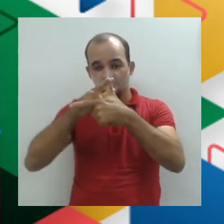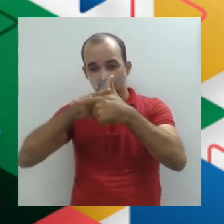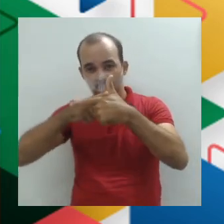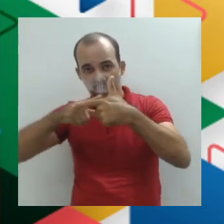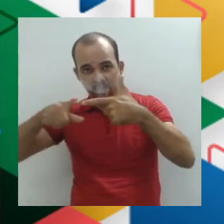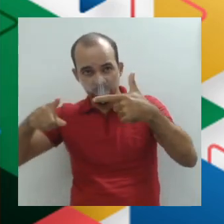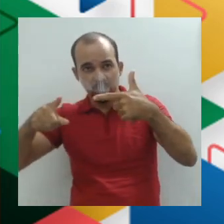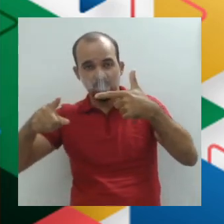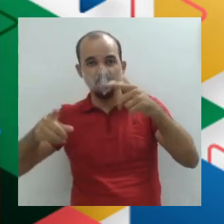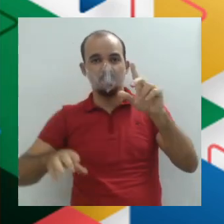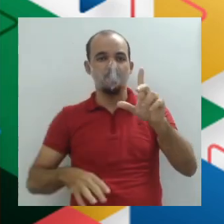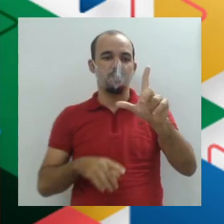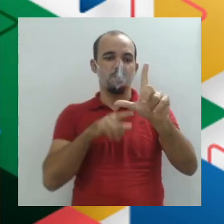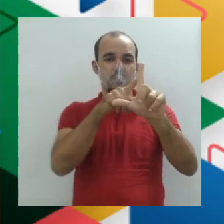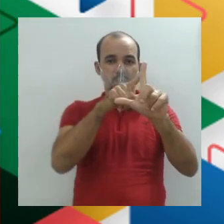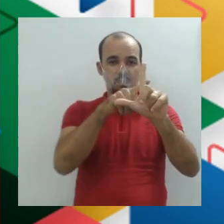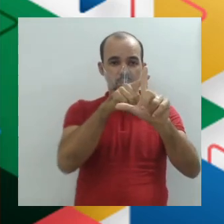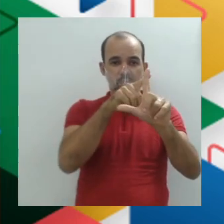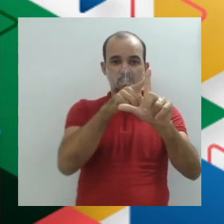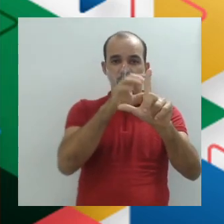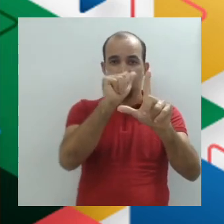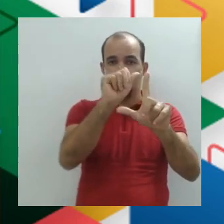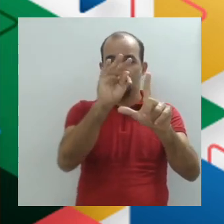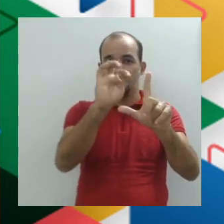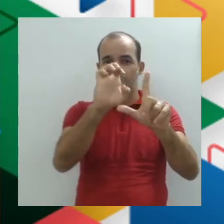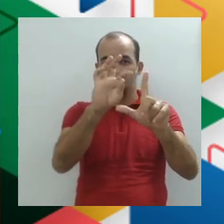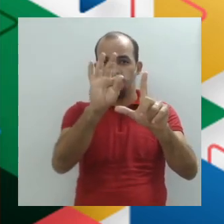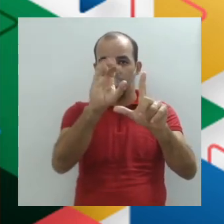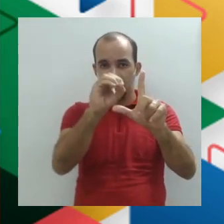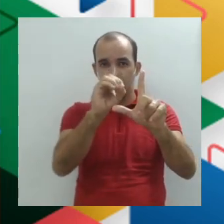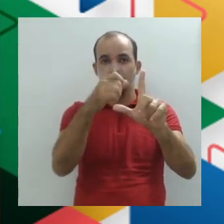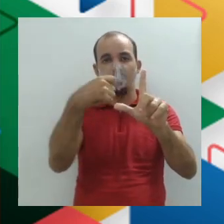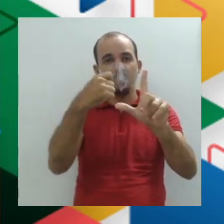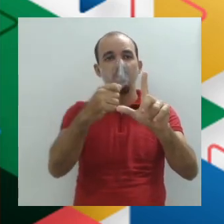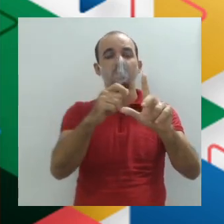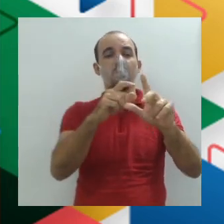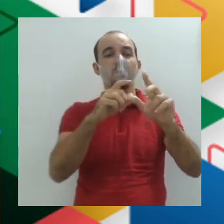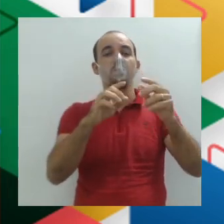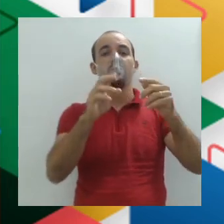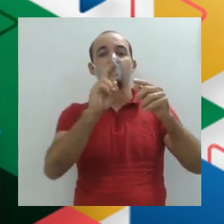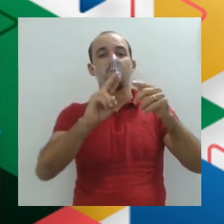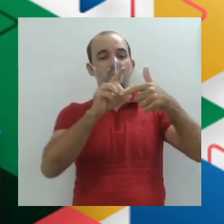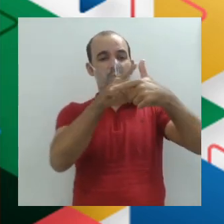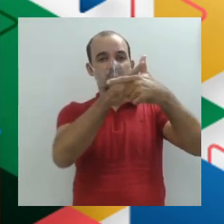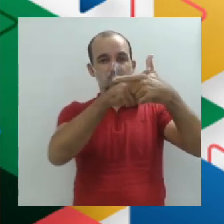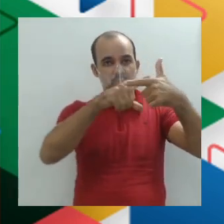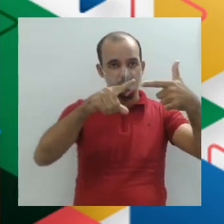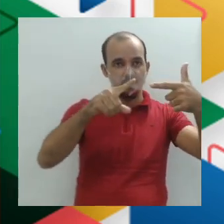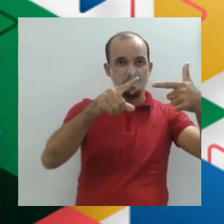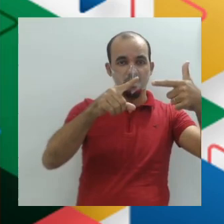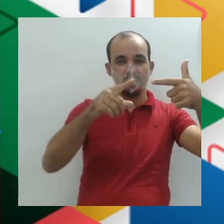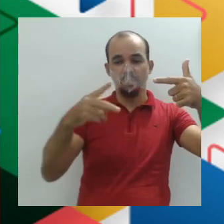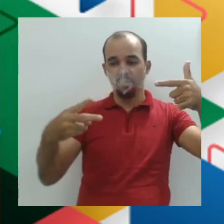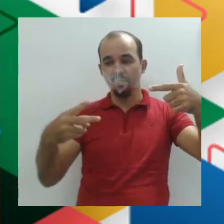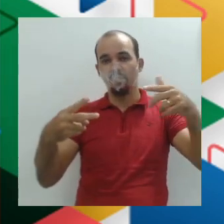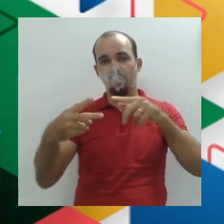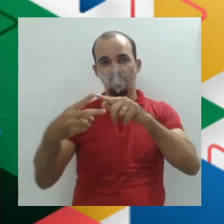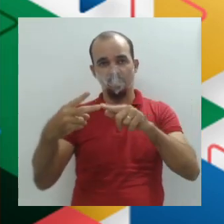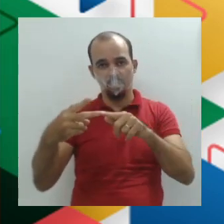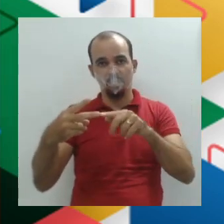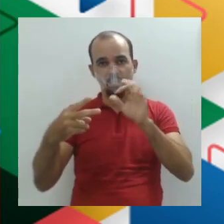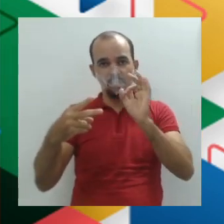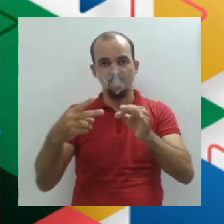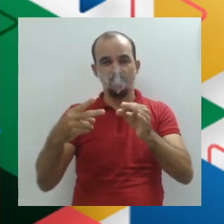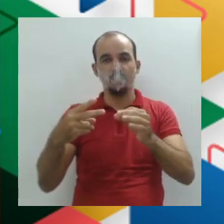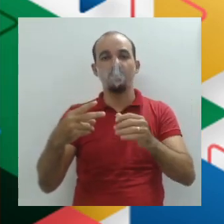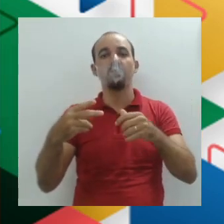da hipotenusa, beleza? E aí a gente tem, consequentemente, a razão trigonométrica chamada seno. Então, o que é o